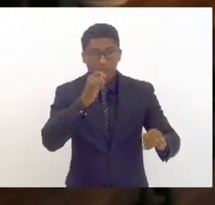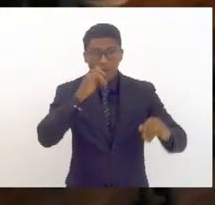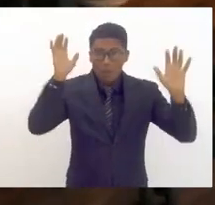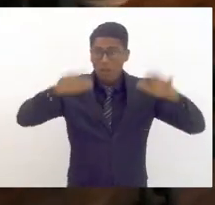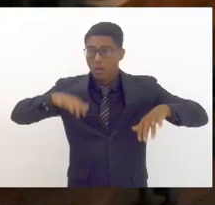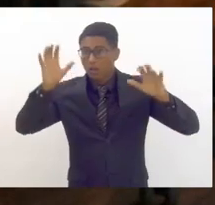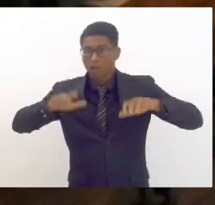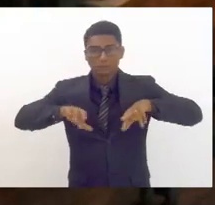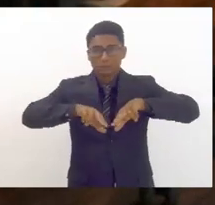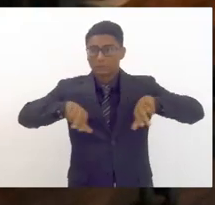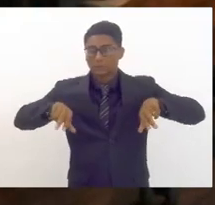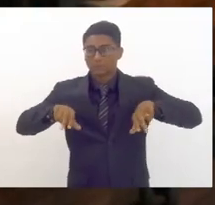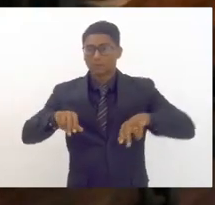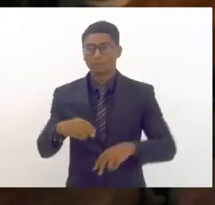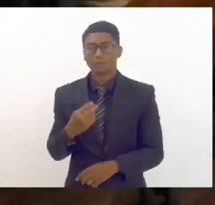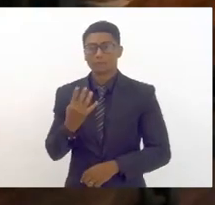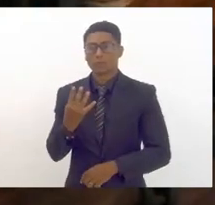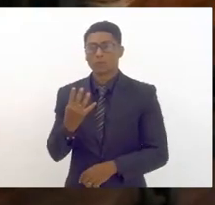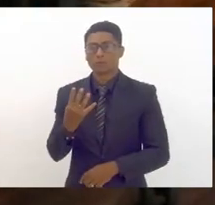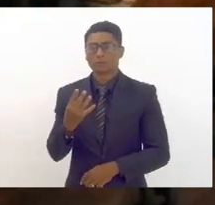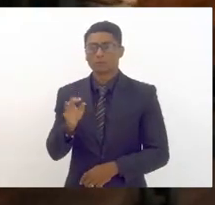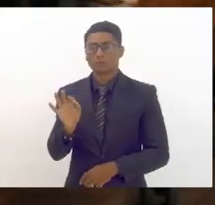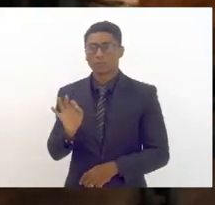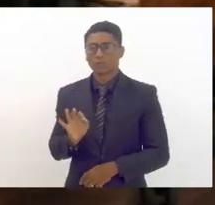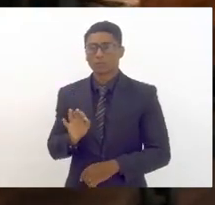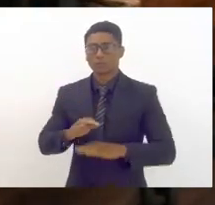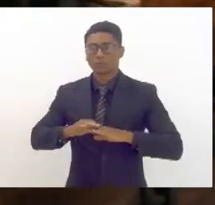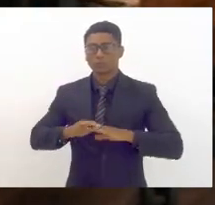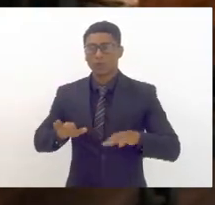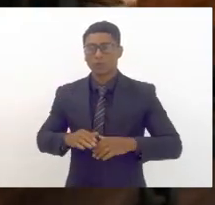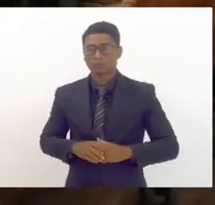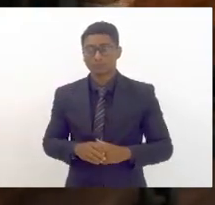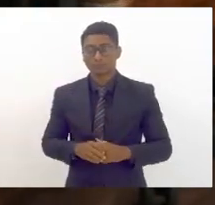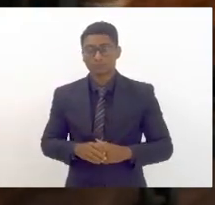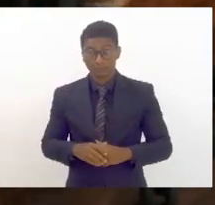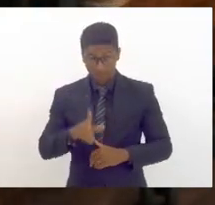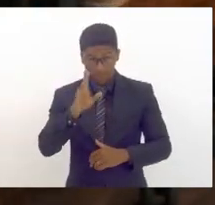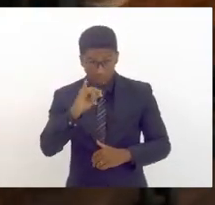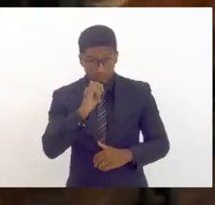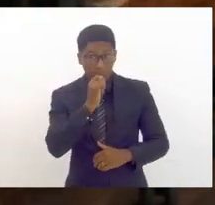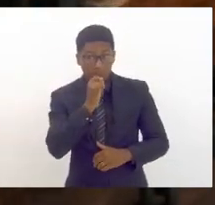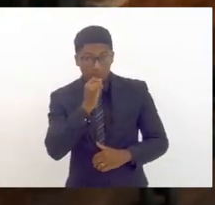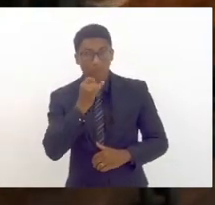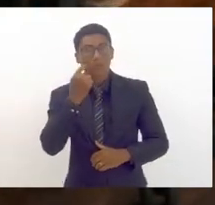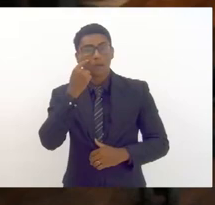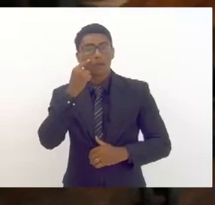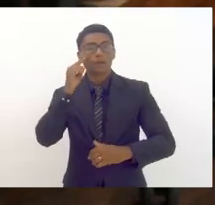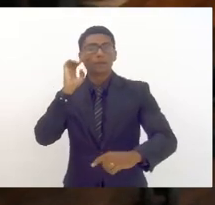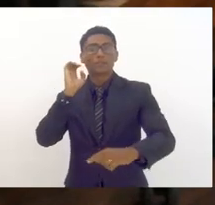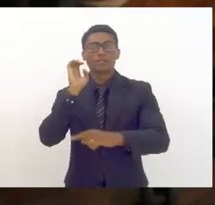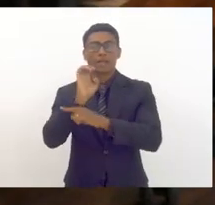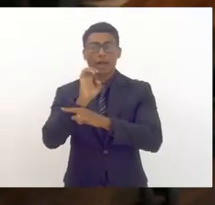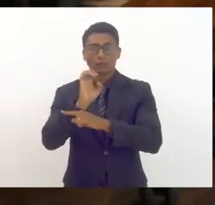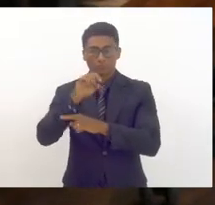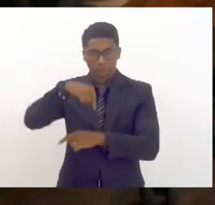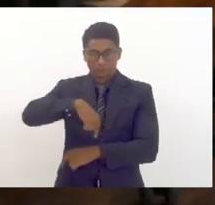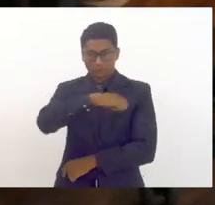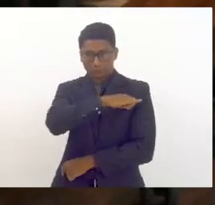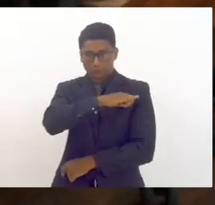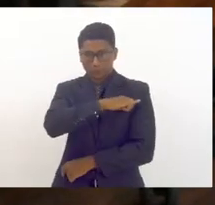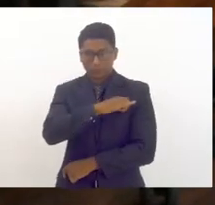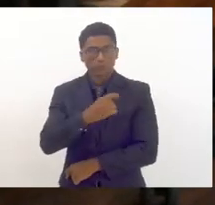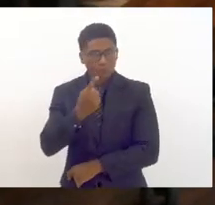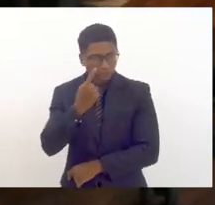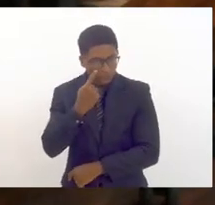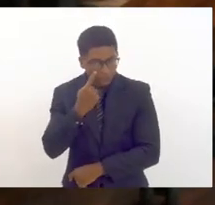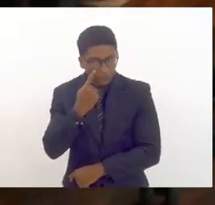Apenas 4%. Se a gente entrar um pouquinho mais no cenário nacional e for para o Estado, a gente vai ver números